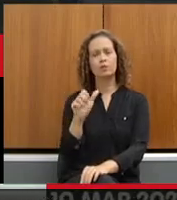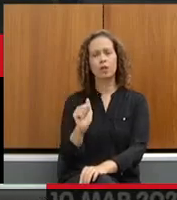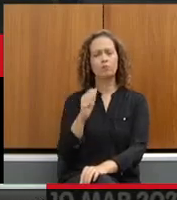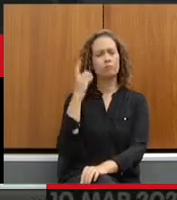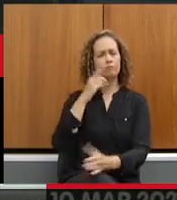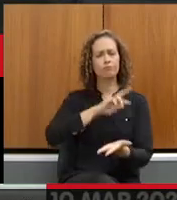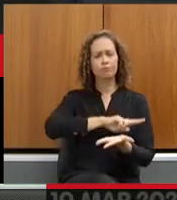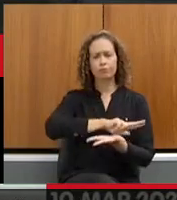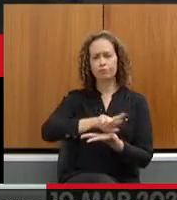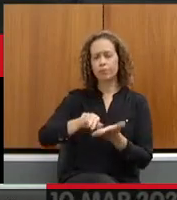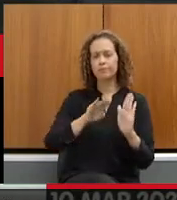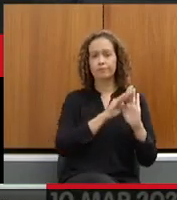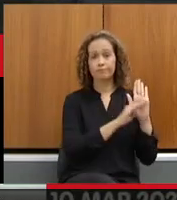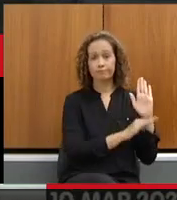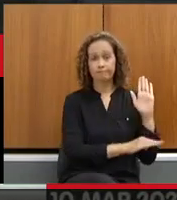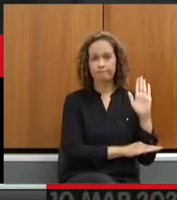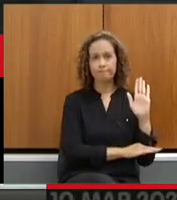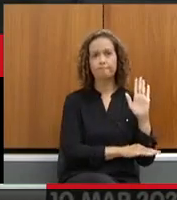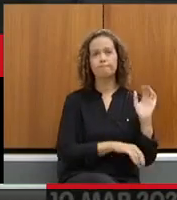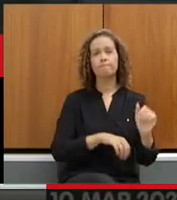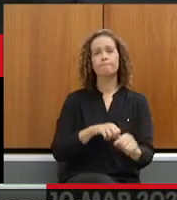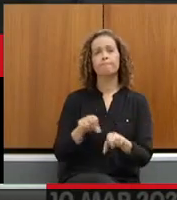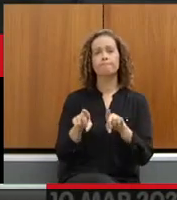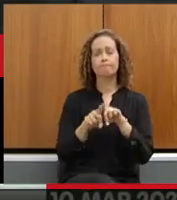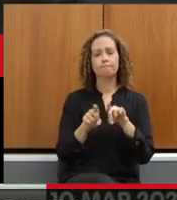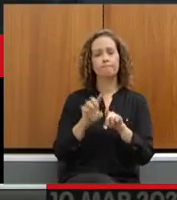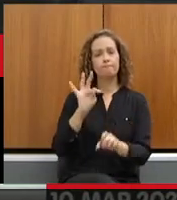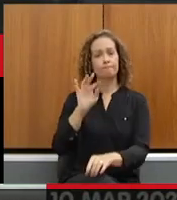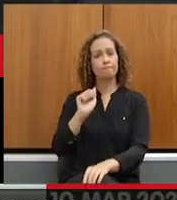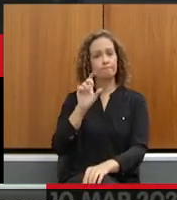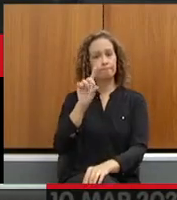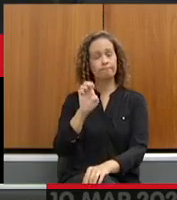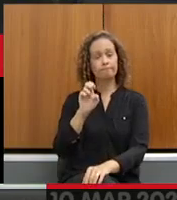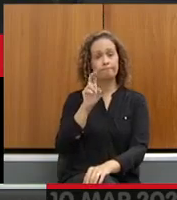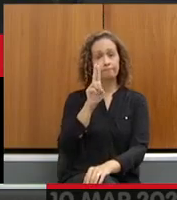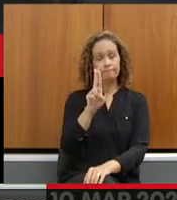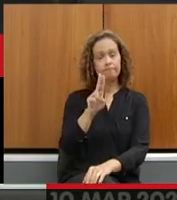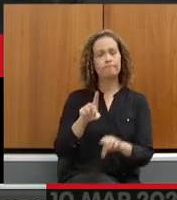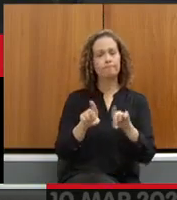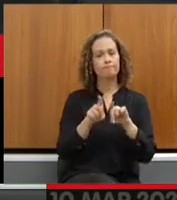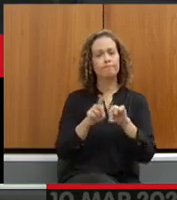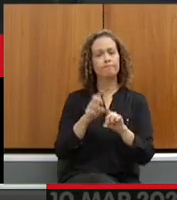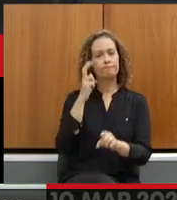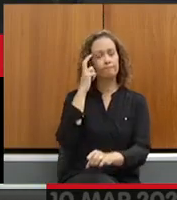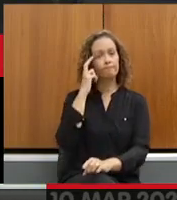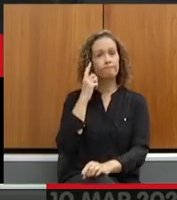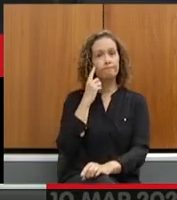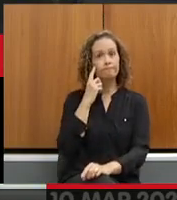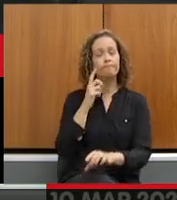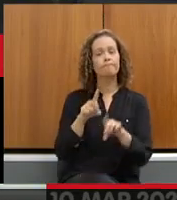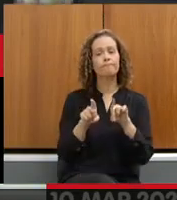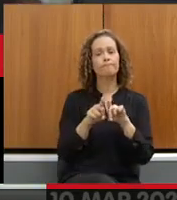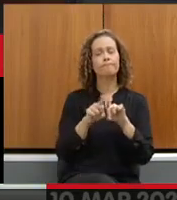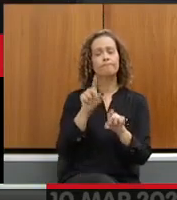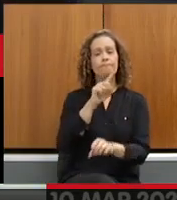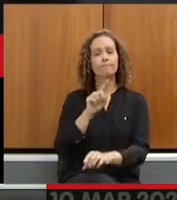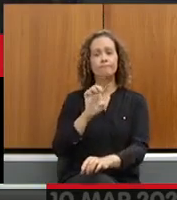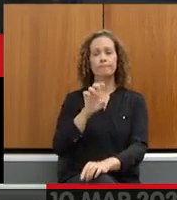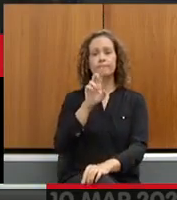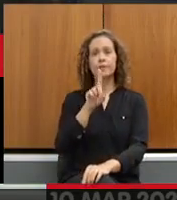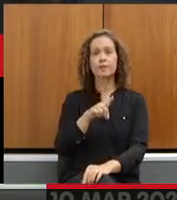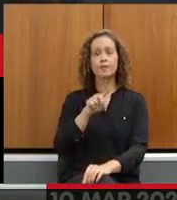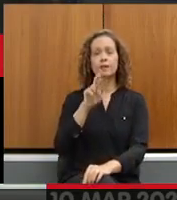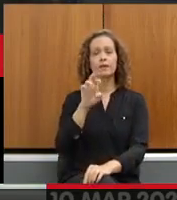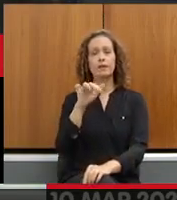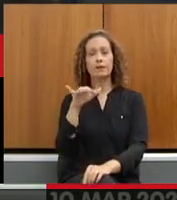Rodrigues Deputado Sávio Souza Cruz Deputado Tadeu Martins Leite Deputado Zé Guilherme o Deputado José Reis e Deputado